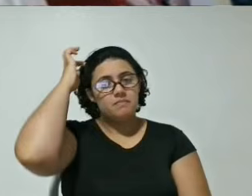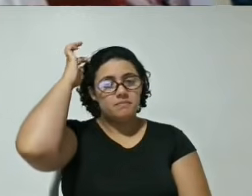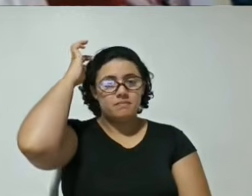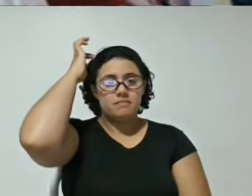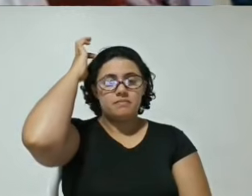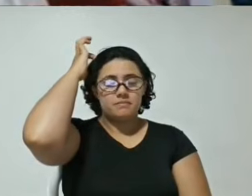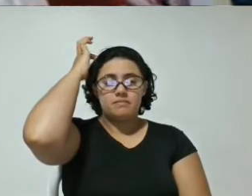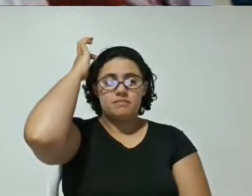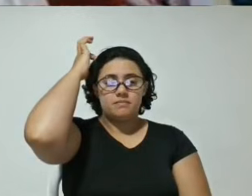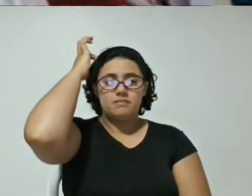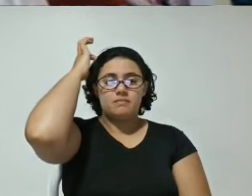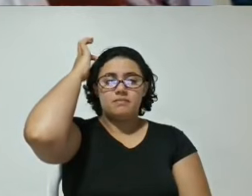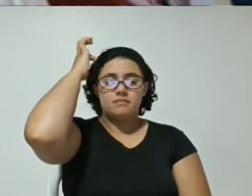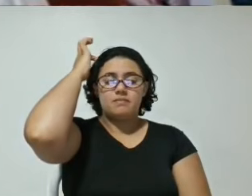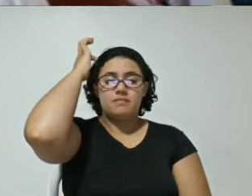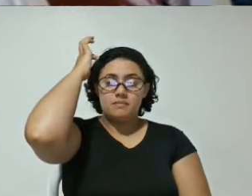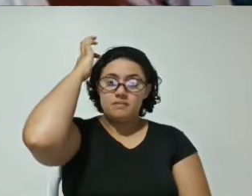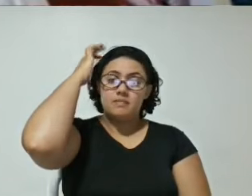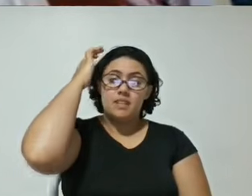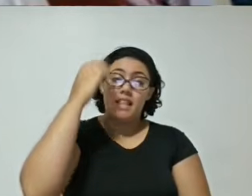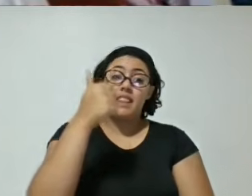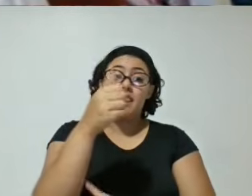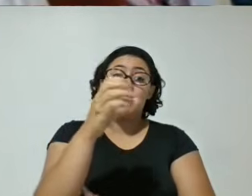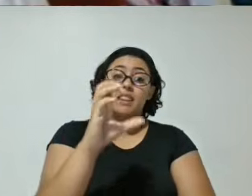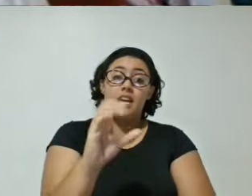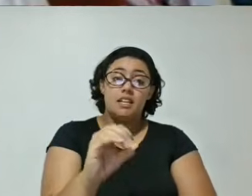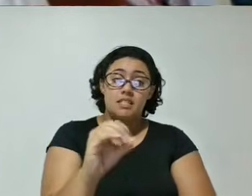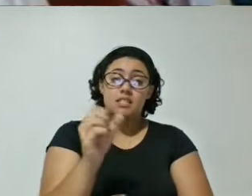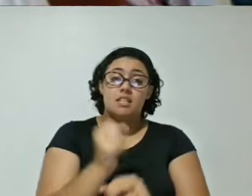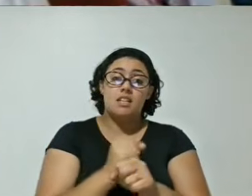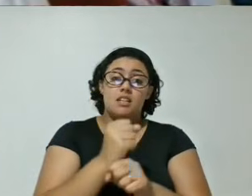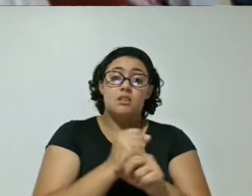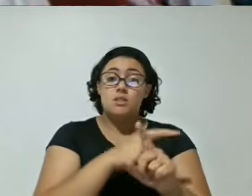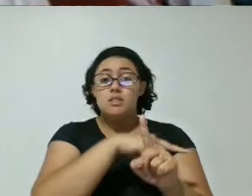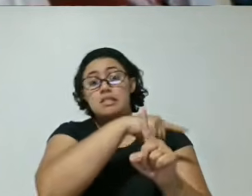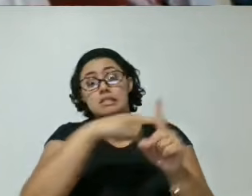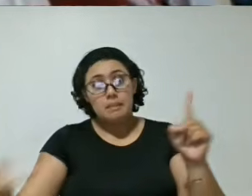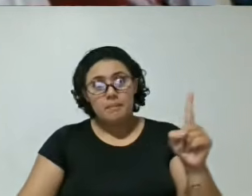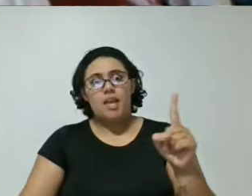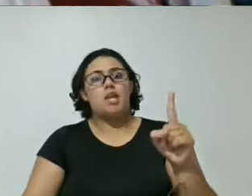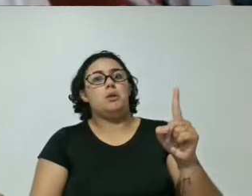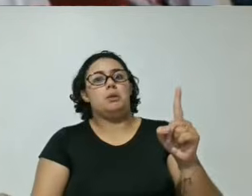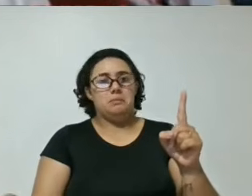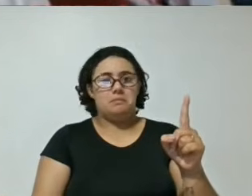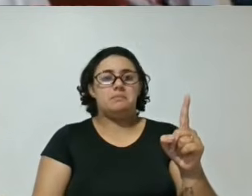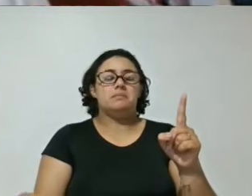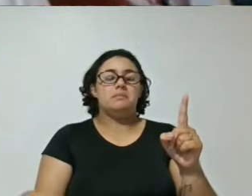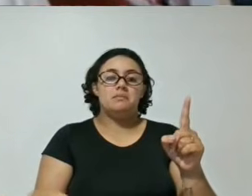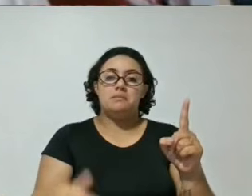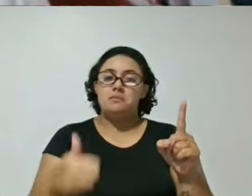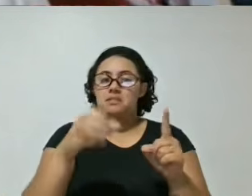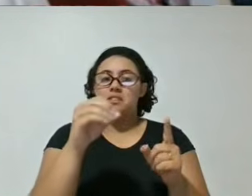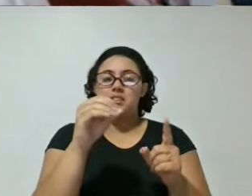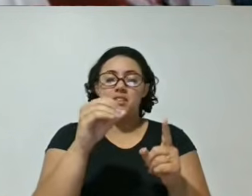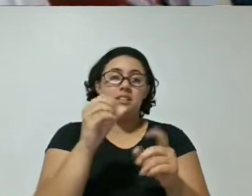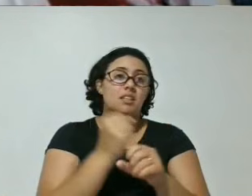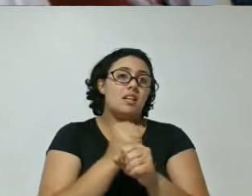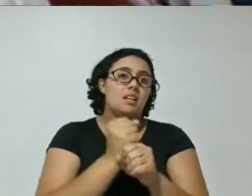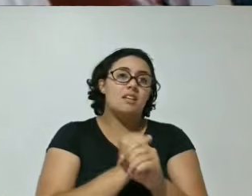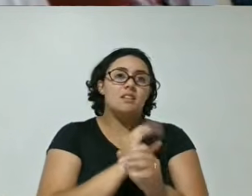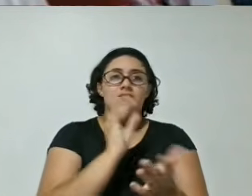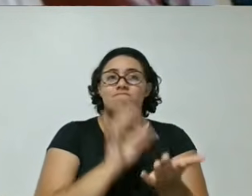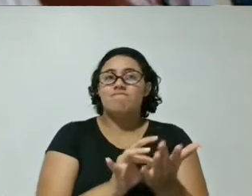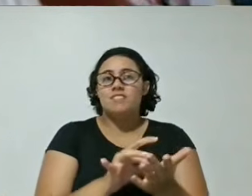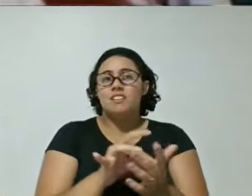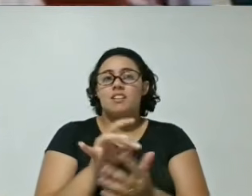viveu 10 anos e meio depois do diagnóstico de meio ano, né? Ou seja, ela viveu exatamente 10 anos depois do que o médico falou que ela